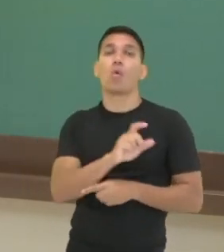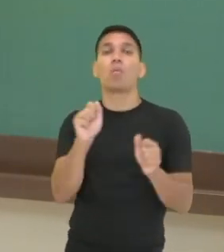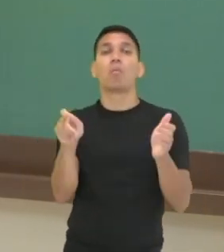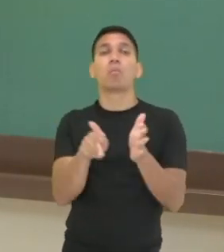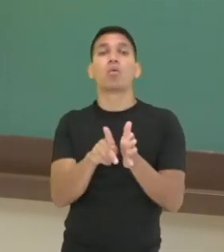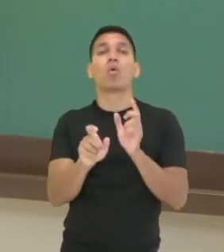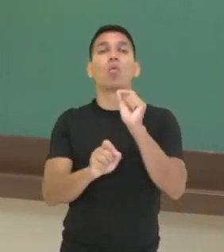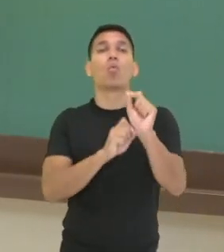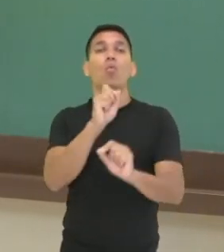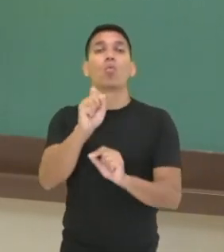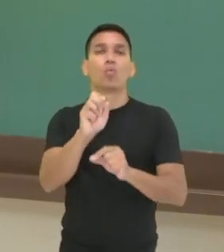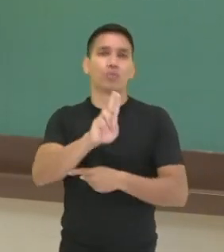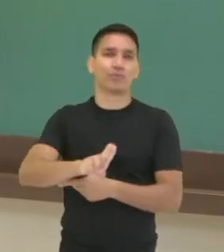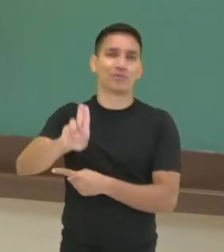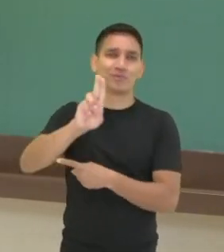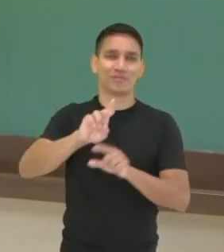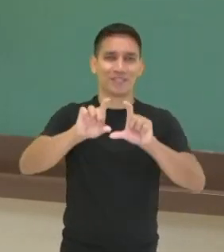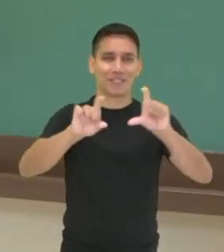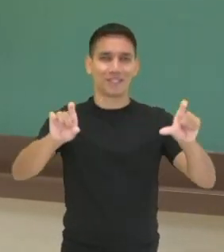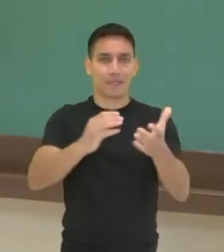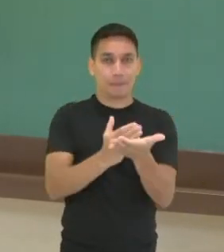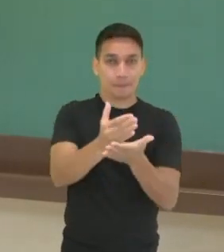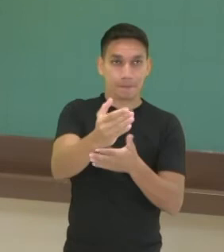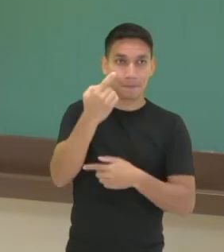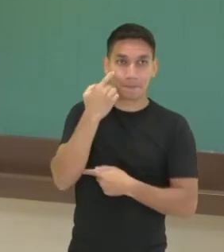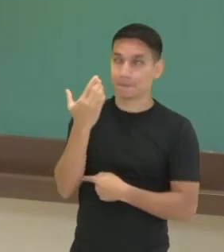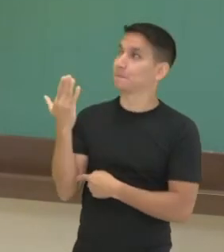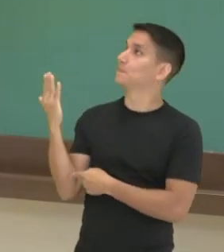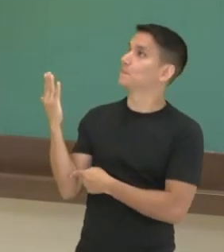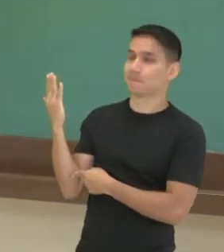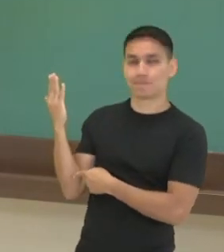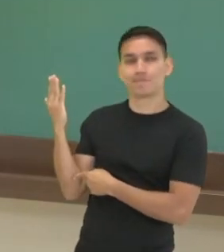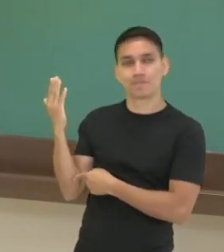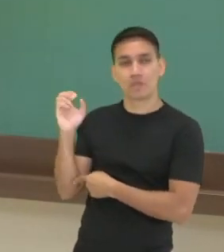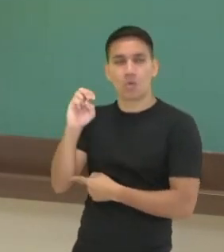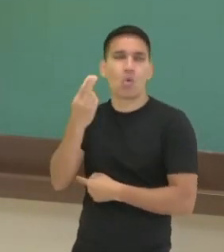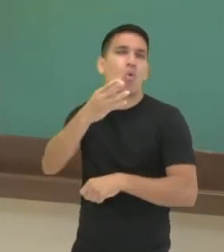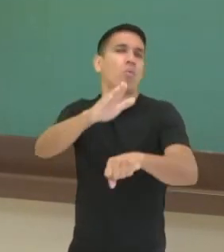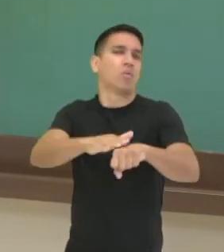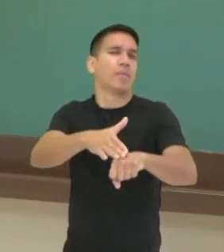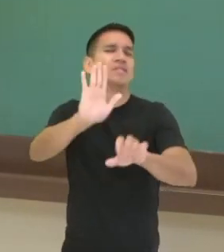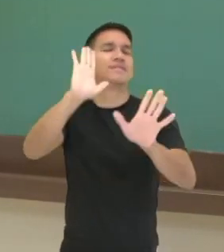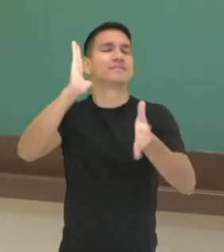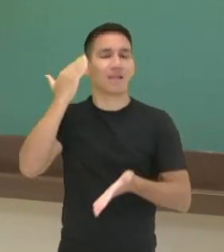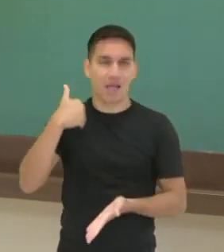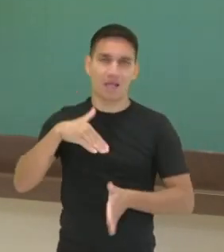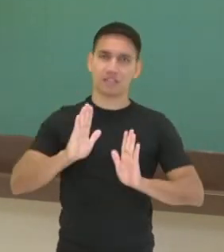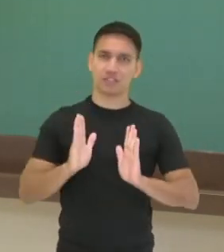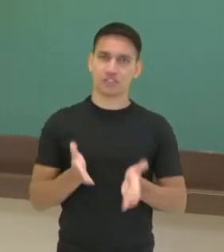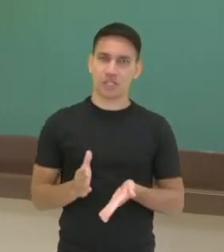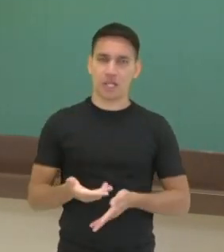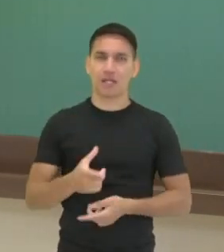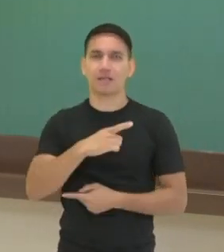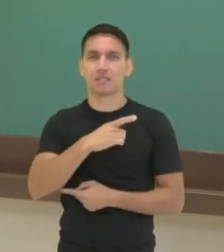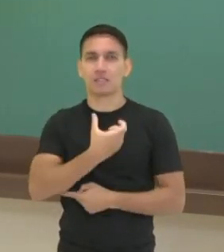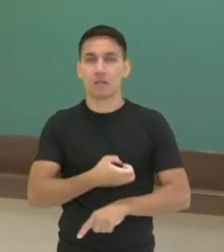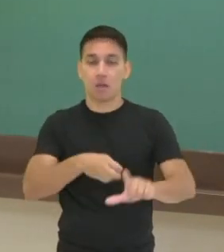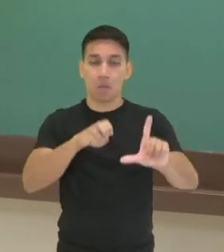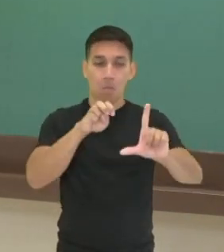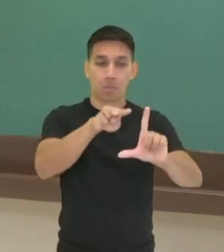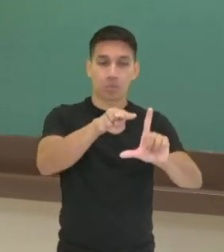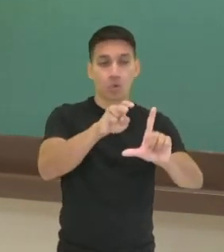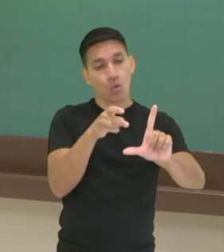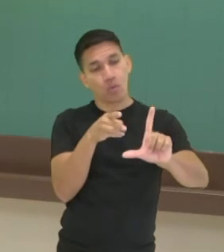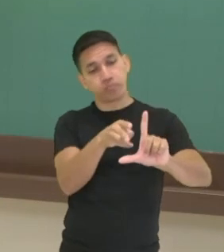ela usando a equação fundamental, ou quando a gente já sabe, tendo 2 pontos, nós podemos